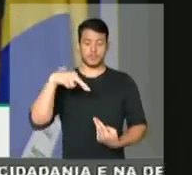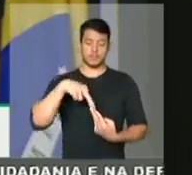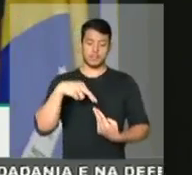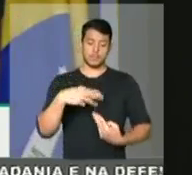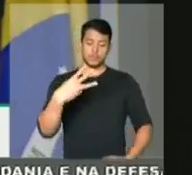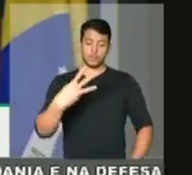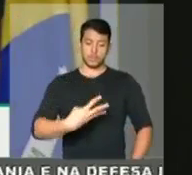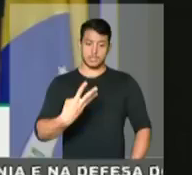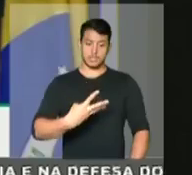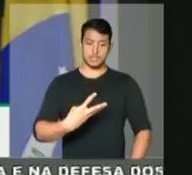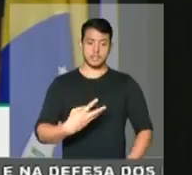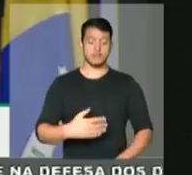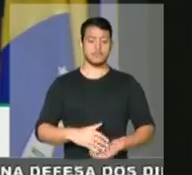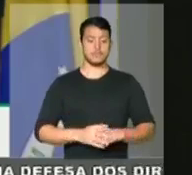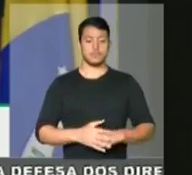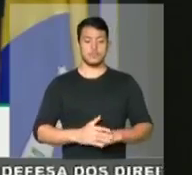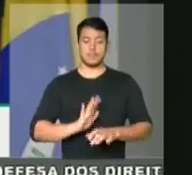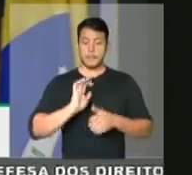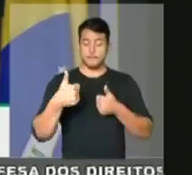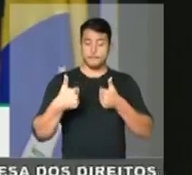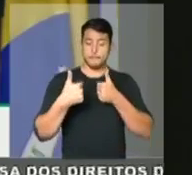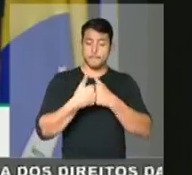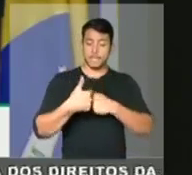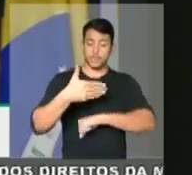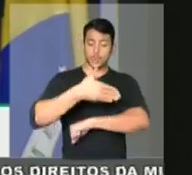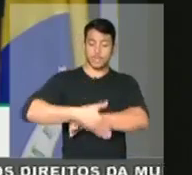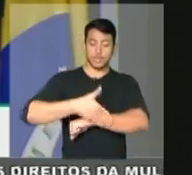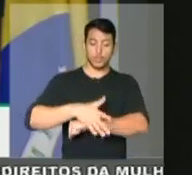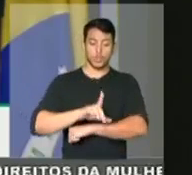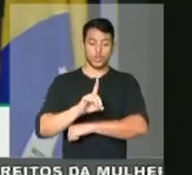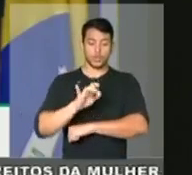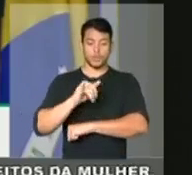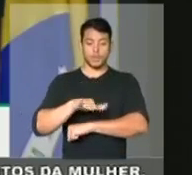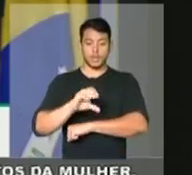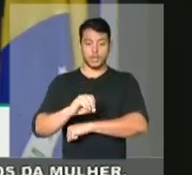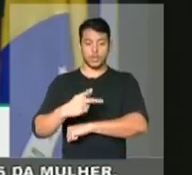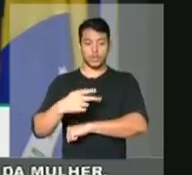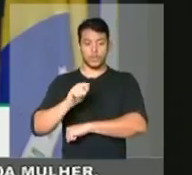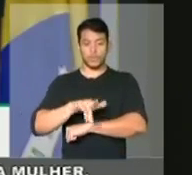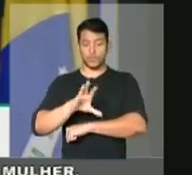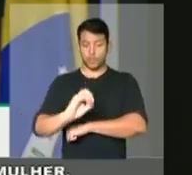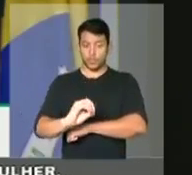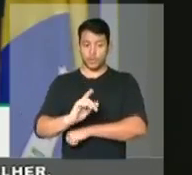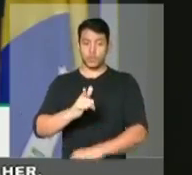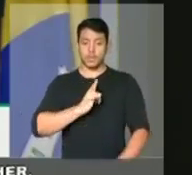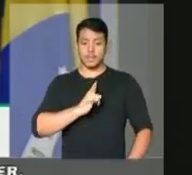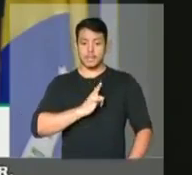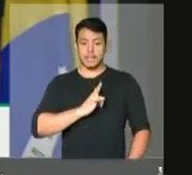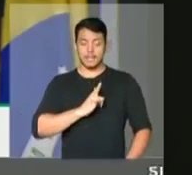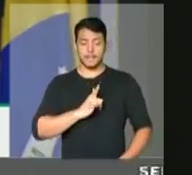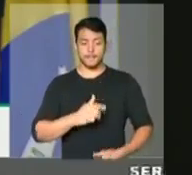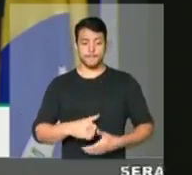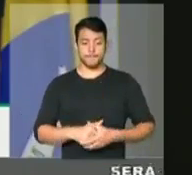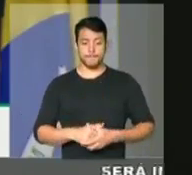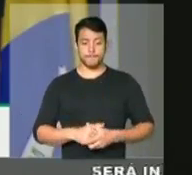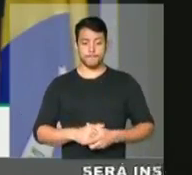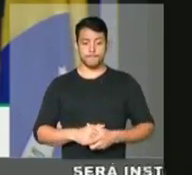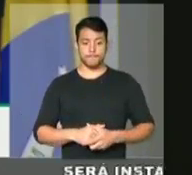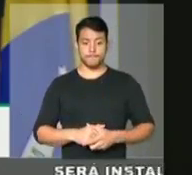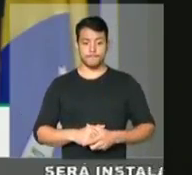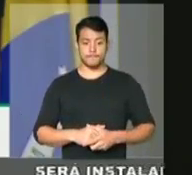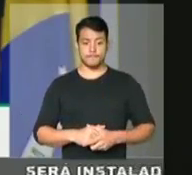3º. Ao longo das faixas de domínio público das rodovias, de no mínimo...